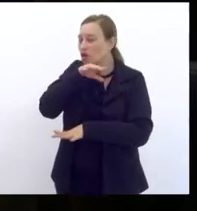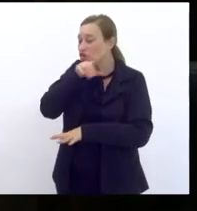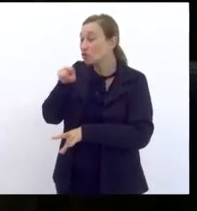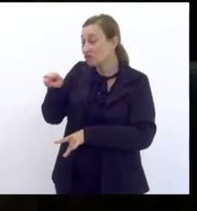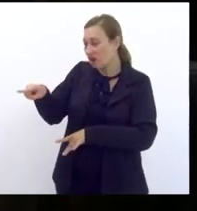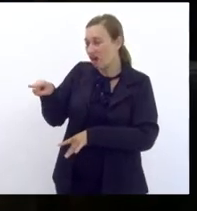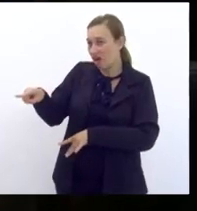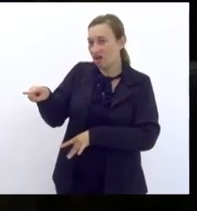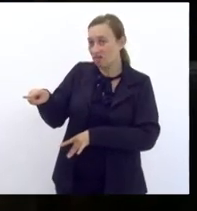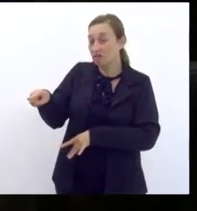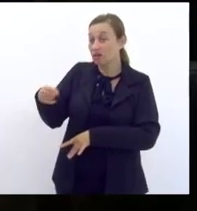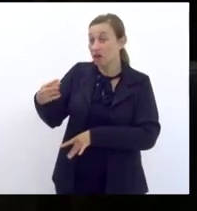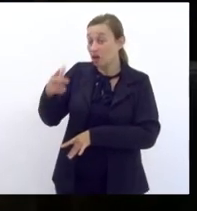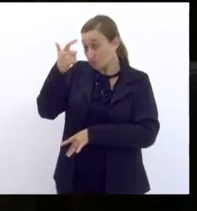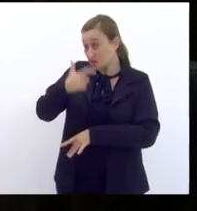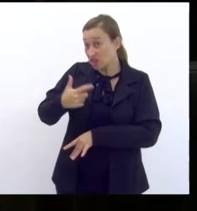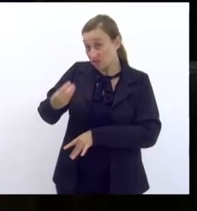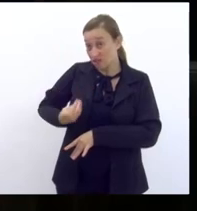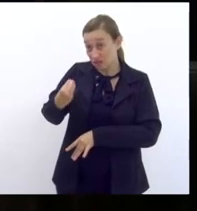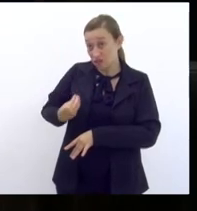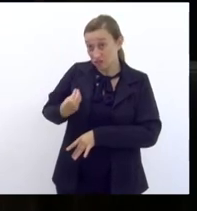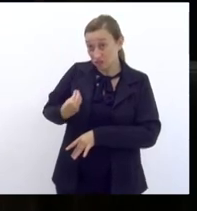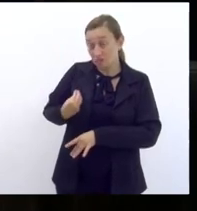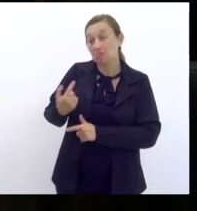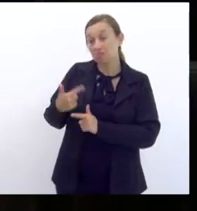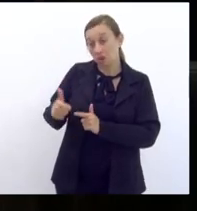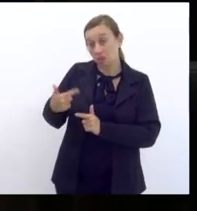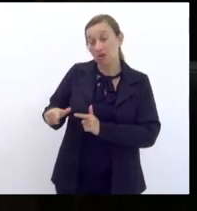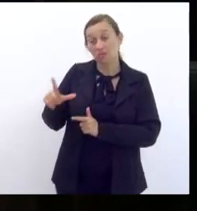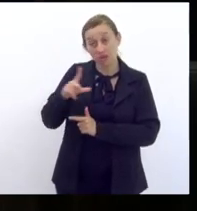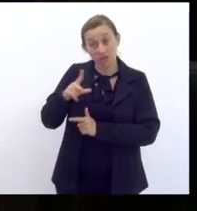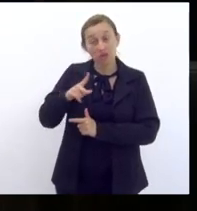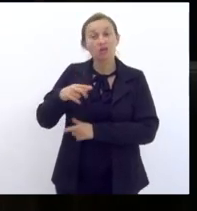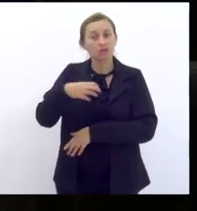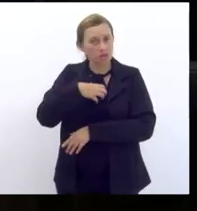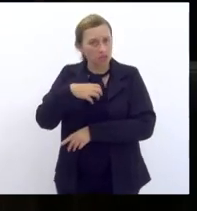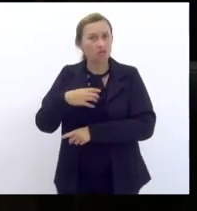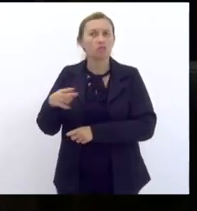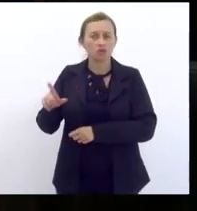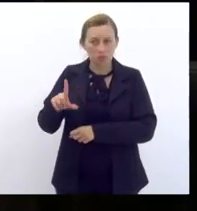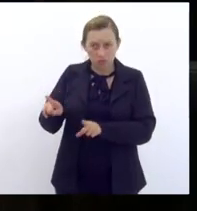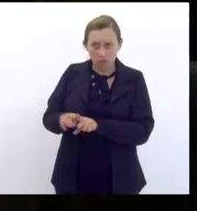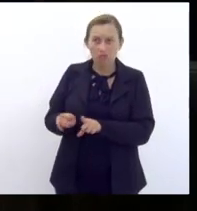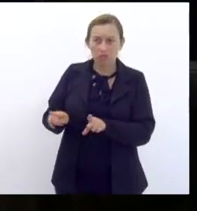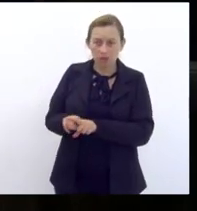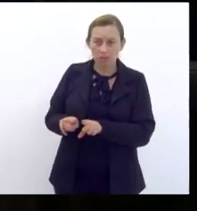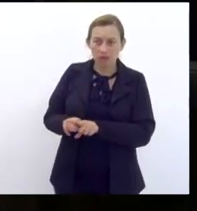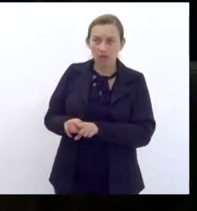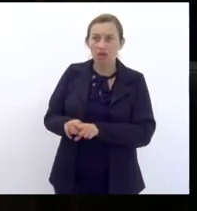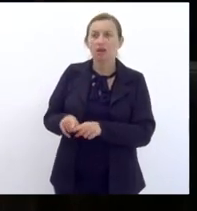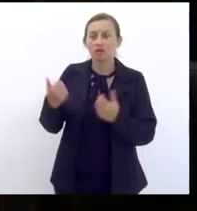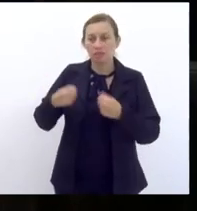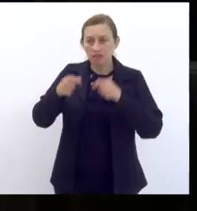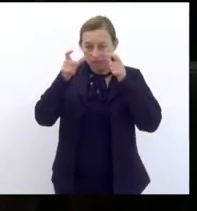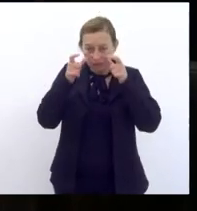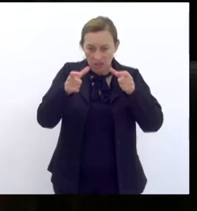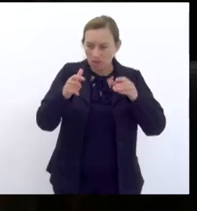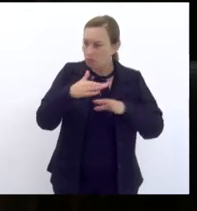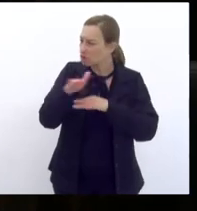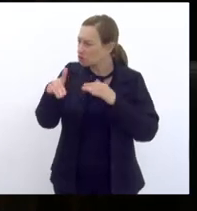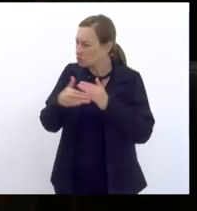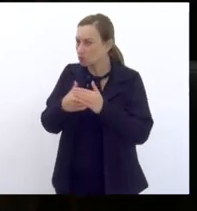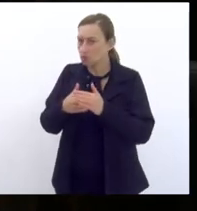tá lá é um ser vivo que tem seus problemas tem seus sentimentos e precisamos sim dar atenção a todos